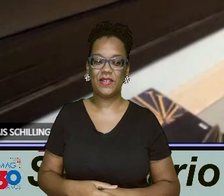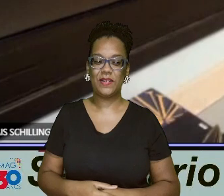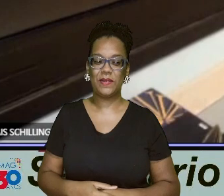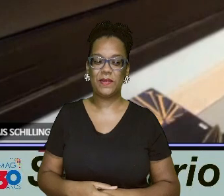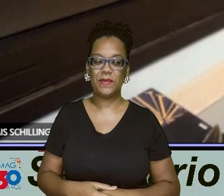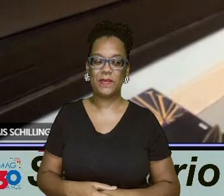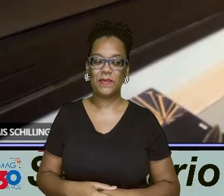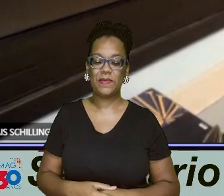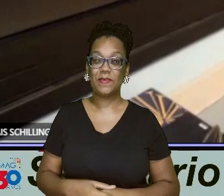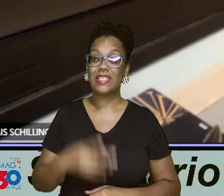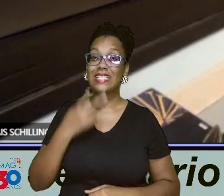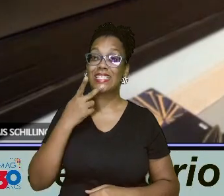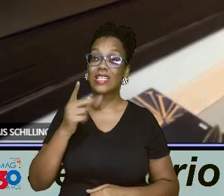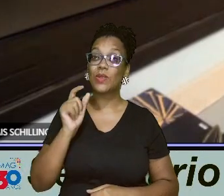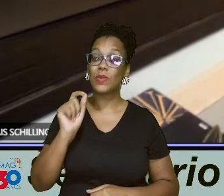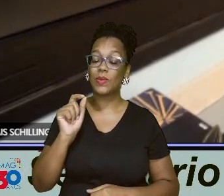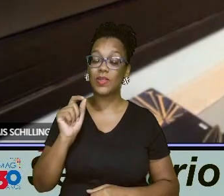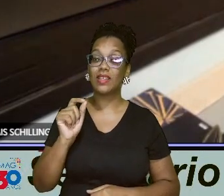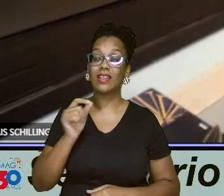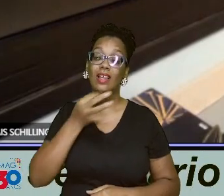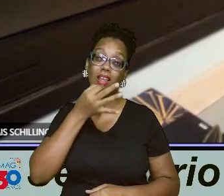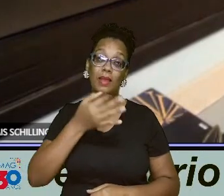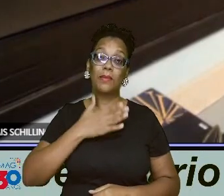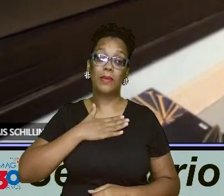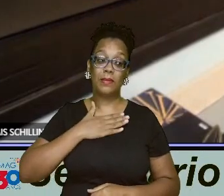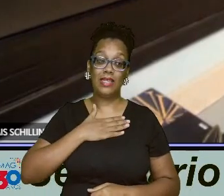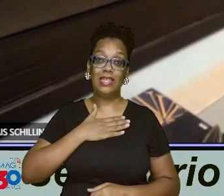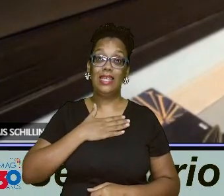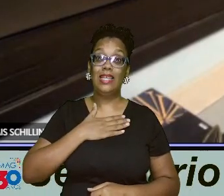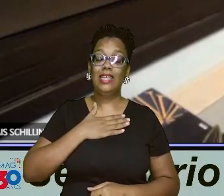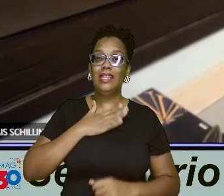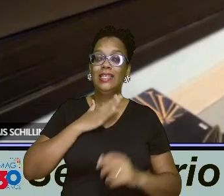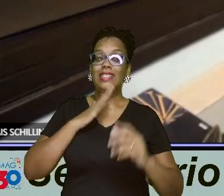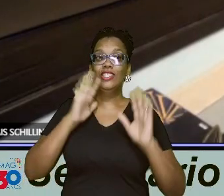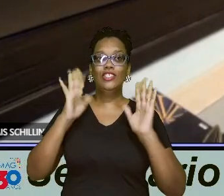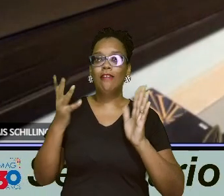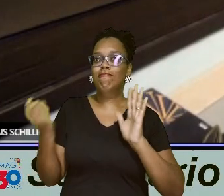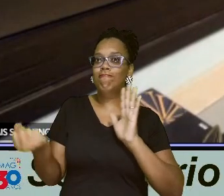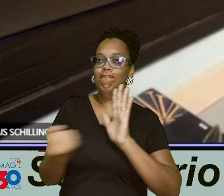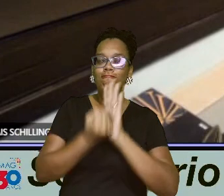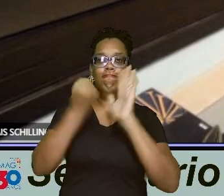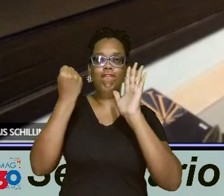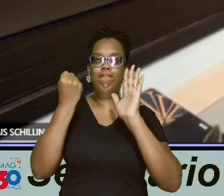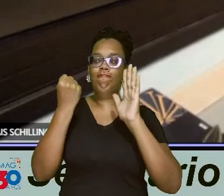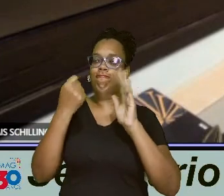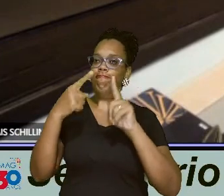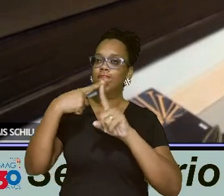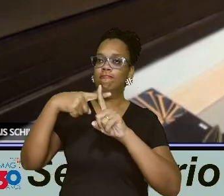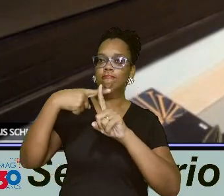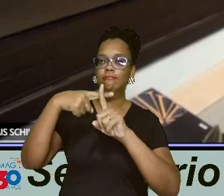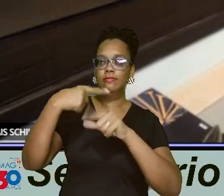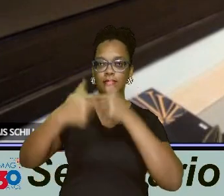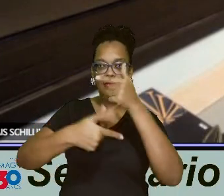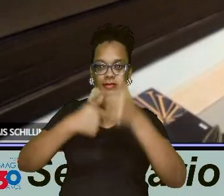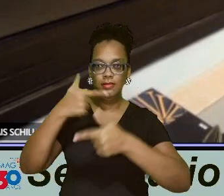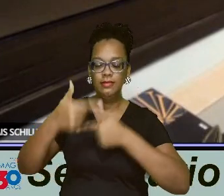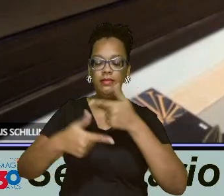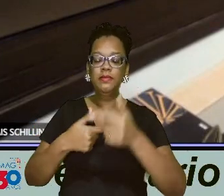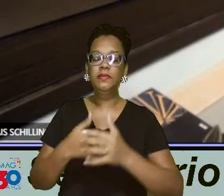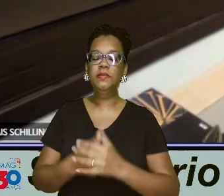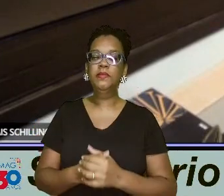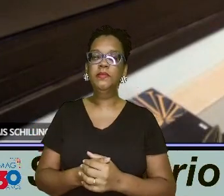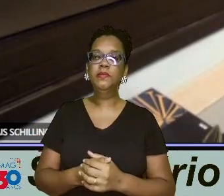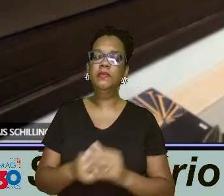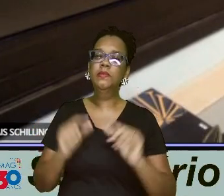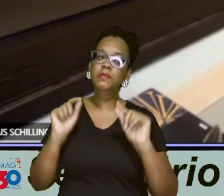E dizer que, para mim, assim, o que já marca de maneira extremamente positiva o trabalho